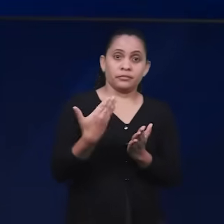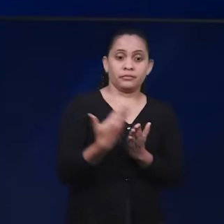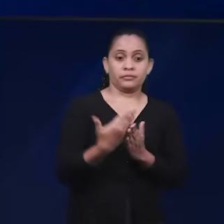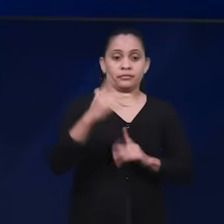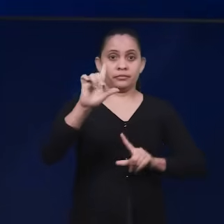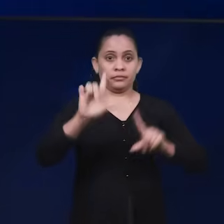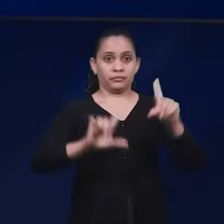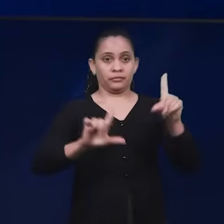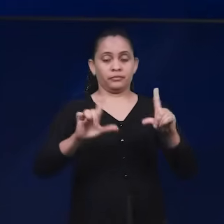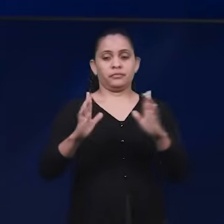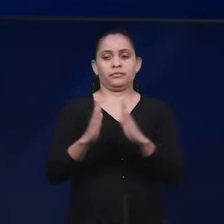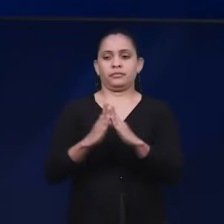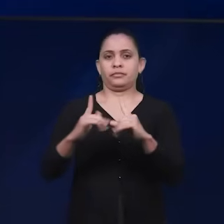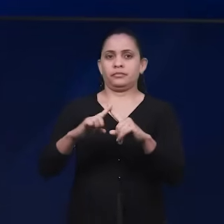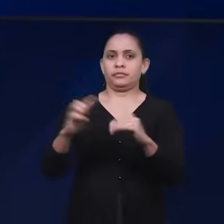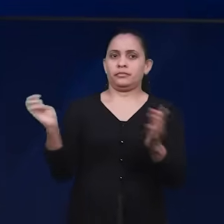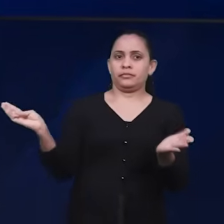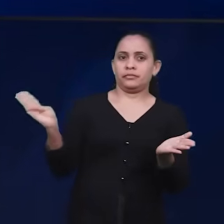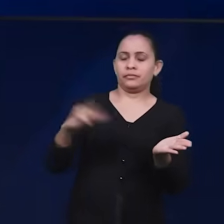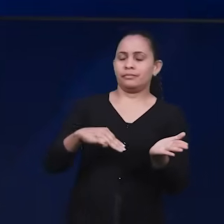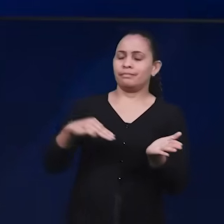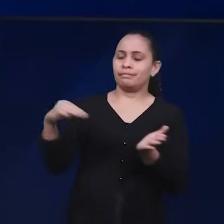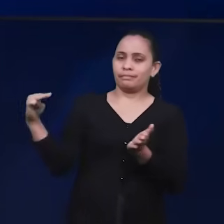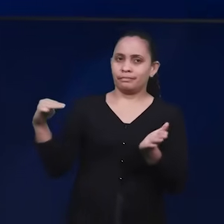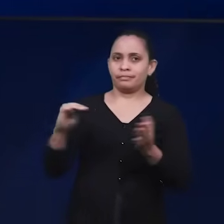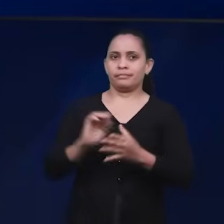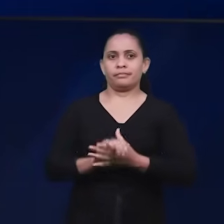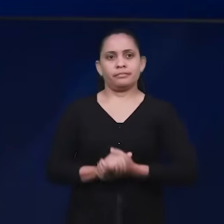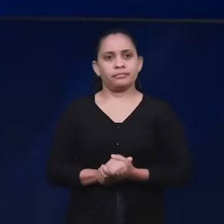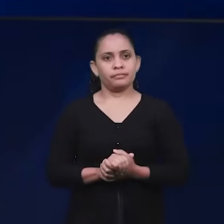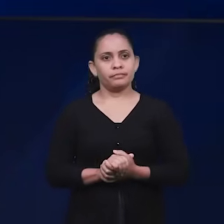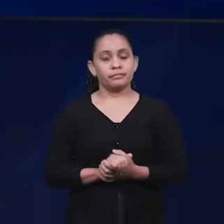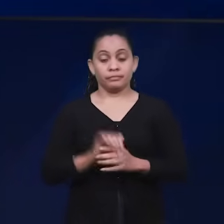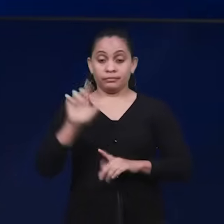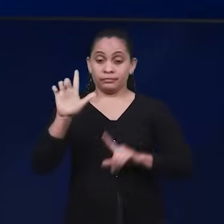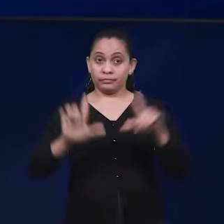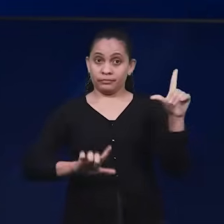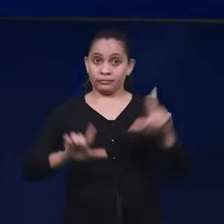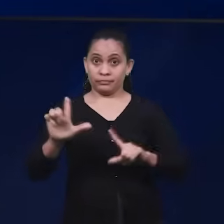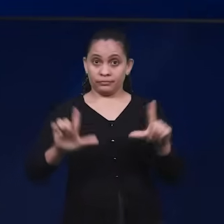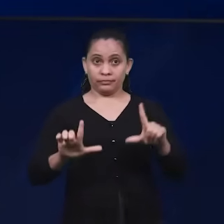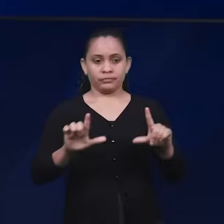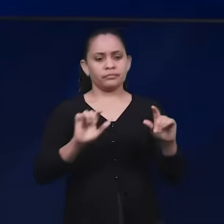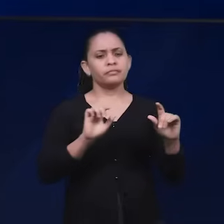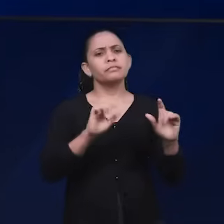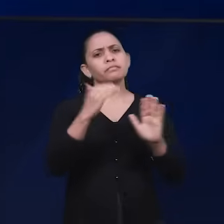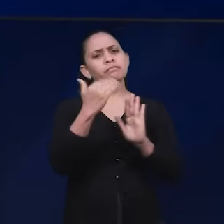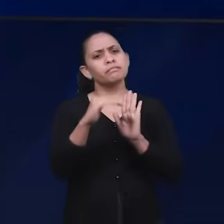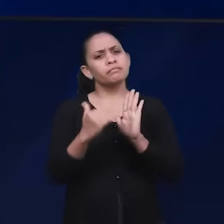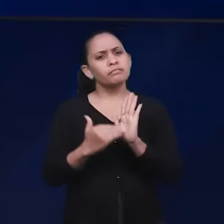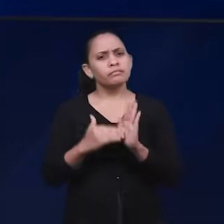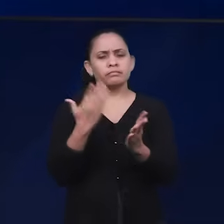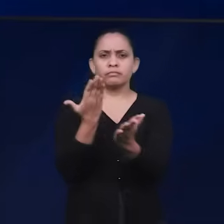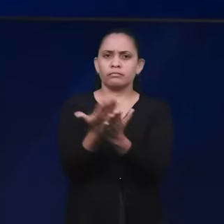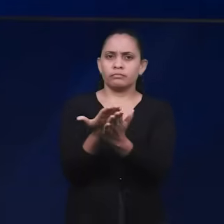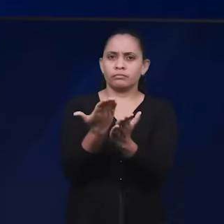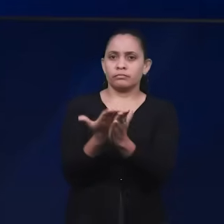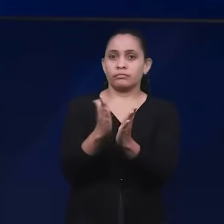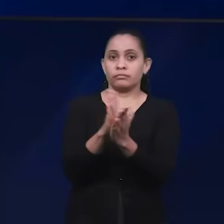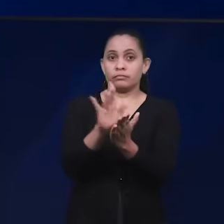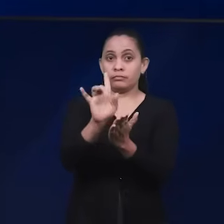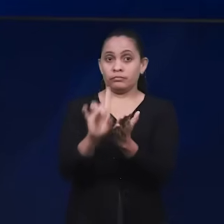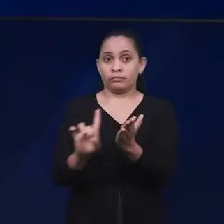programa da Igreja Cristã Maranata. São episódios, são séries de estudos